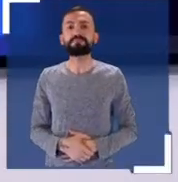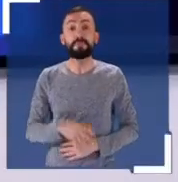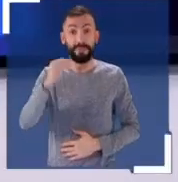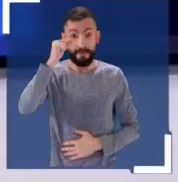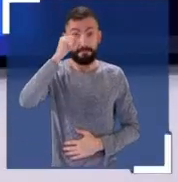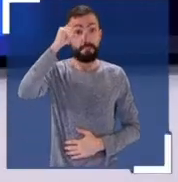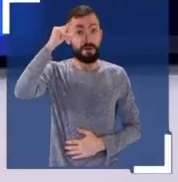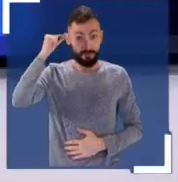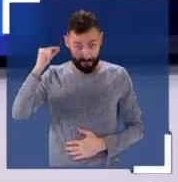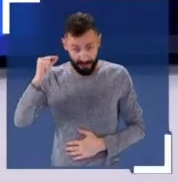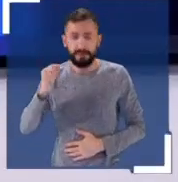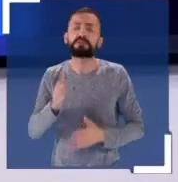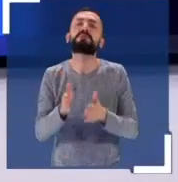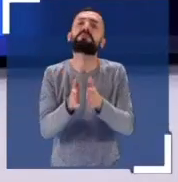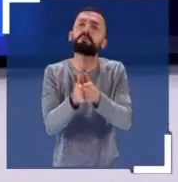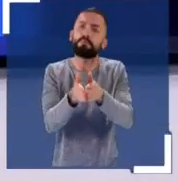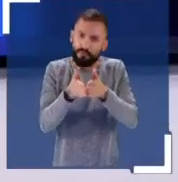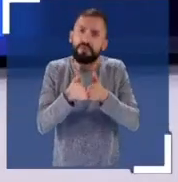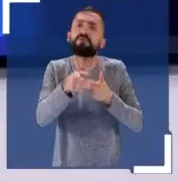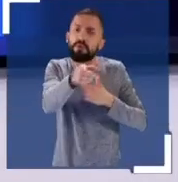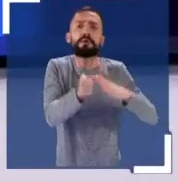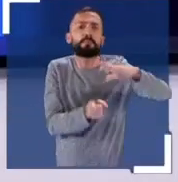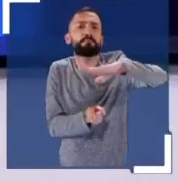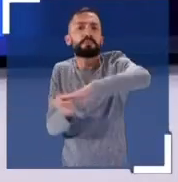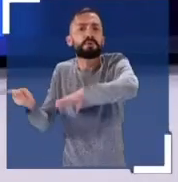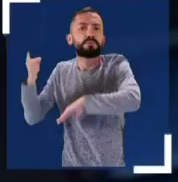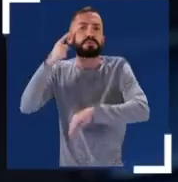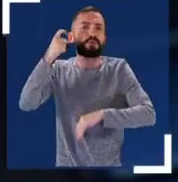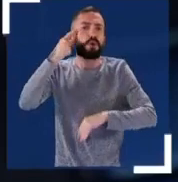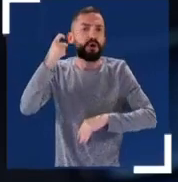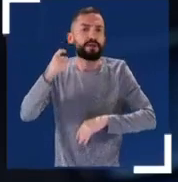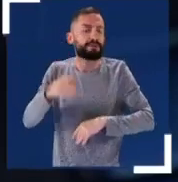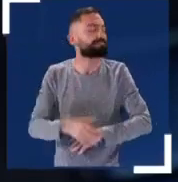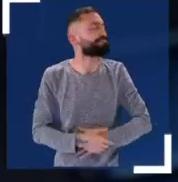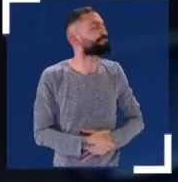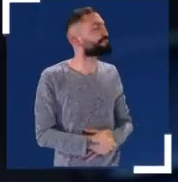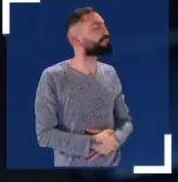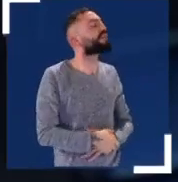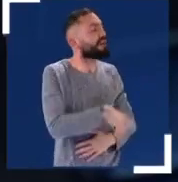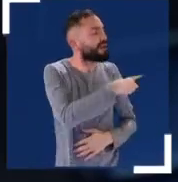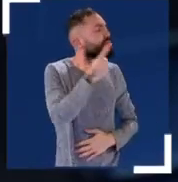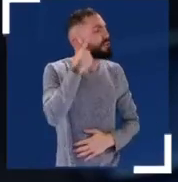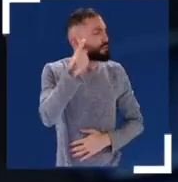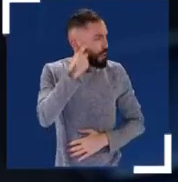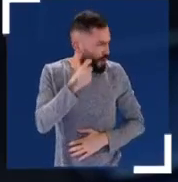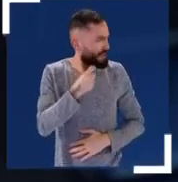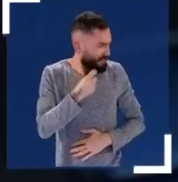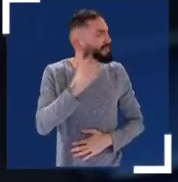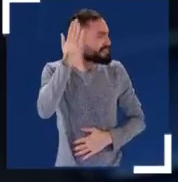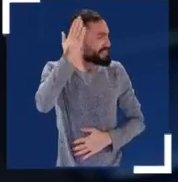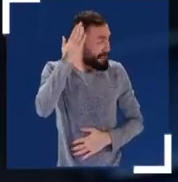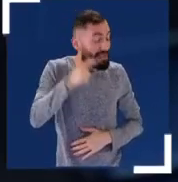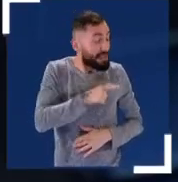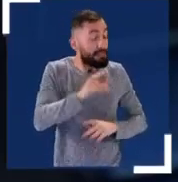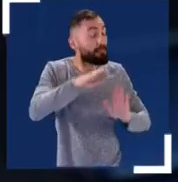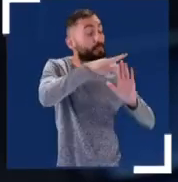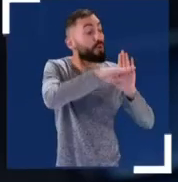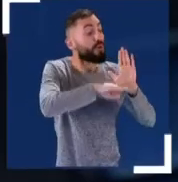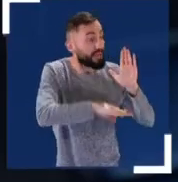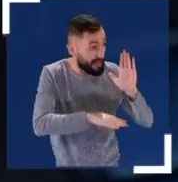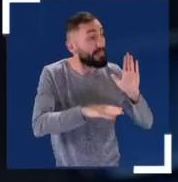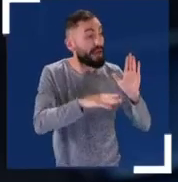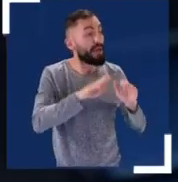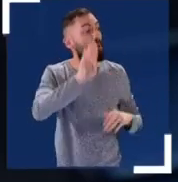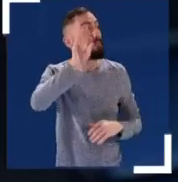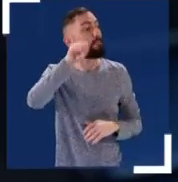por gentileza, a sua pergunta ao candidato João Dória. Dória, um dos programas principais do governo é o Bom Prato.